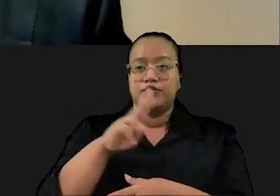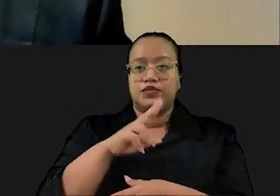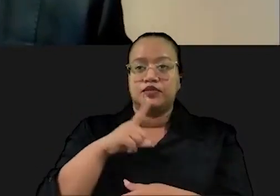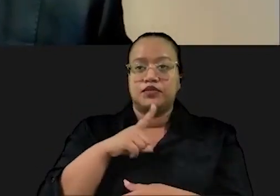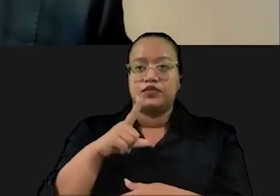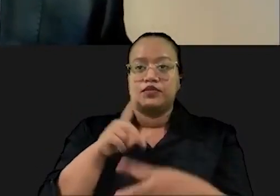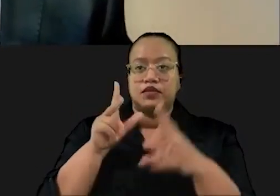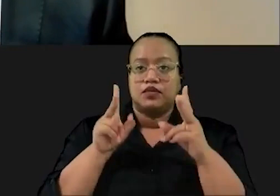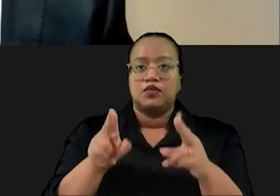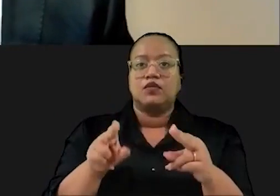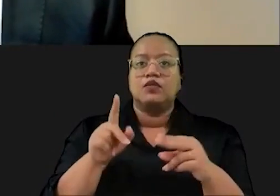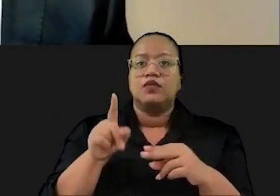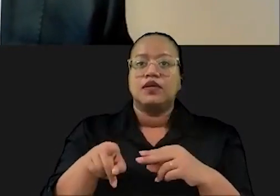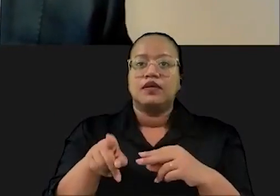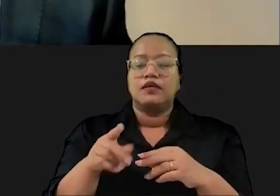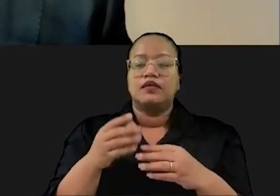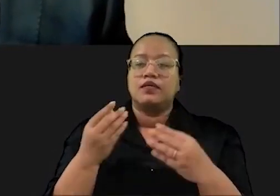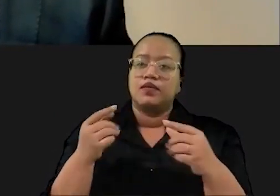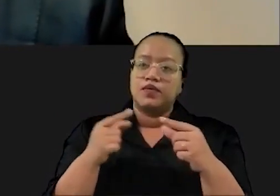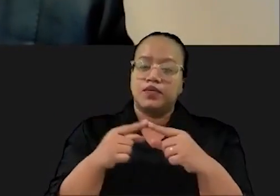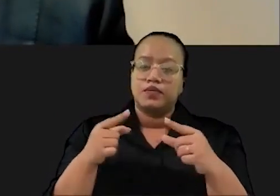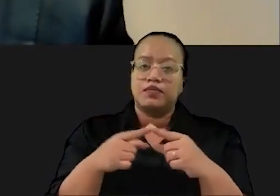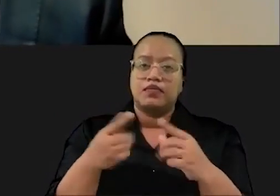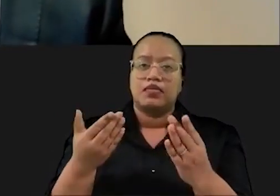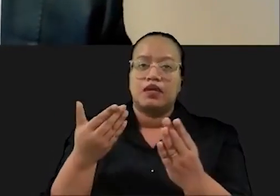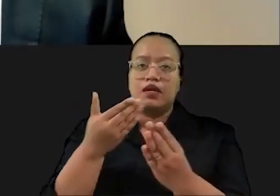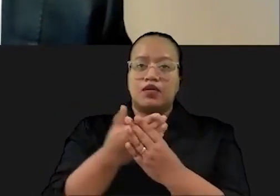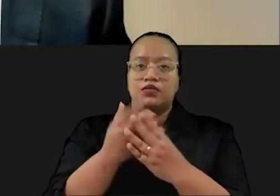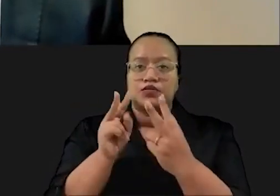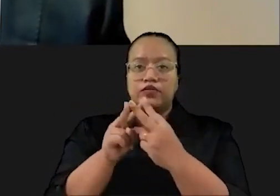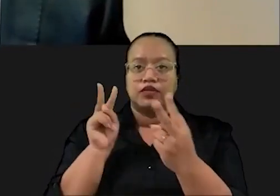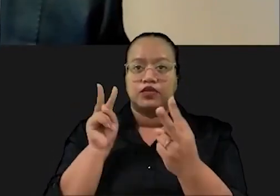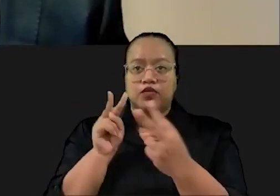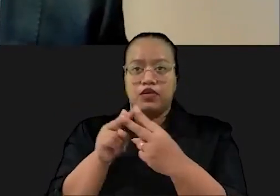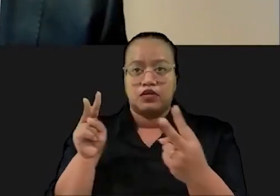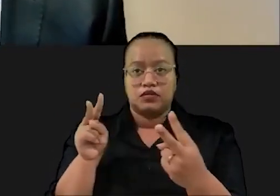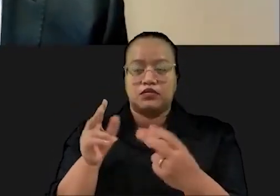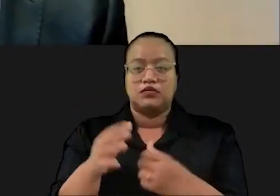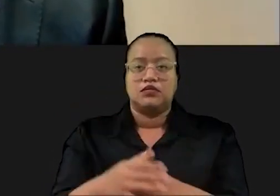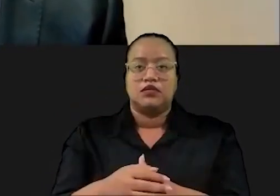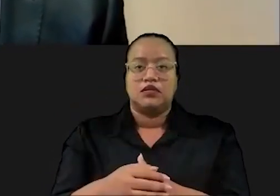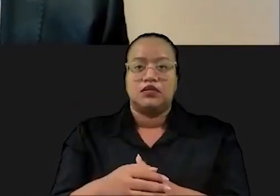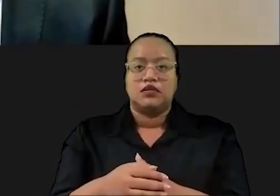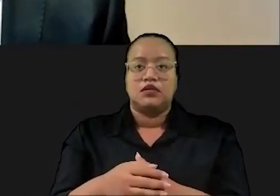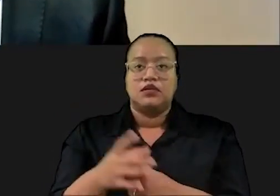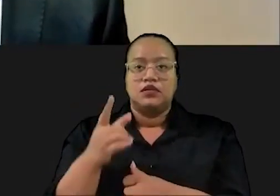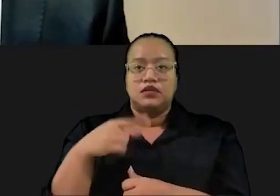autos virtuais, né? Em que nós vemos os processos como coisas,